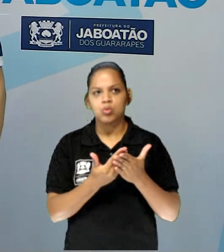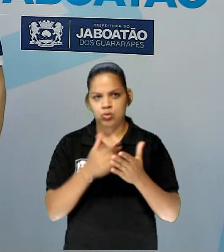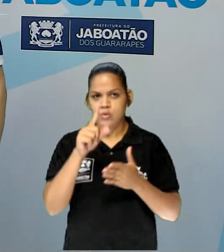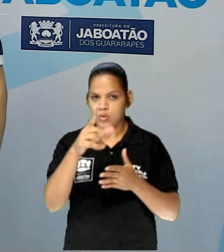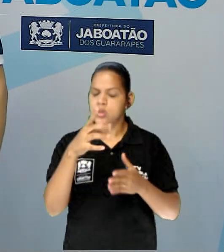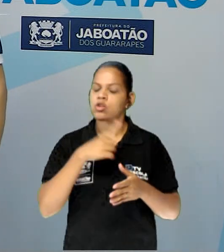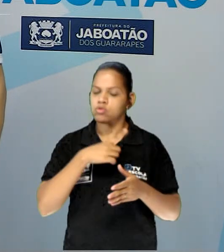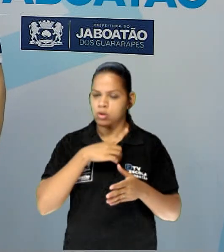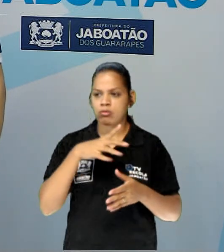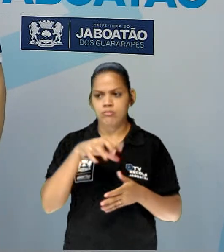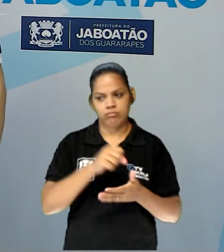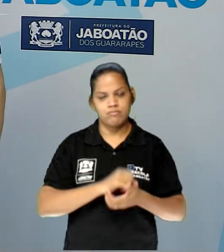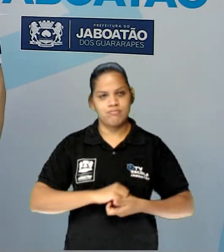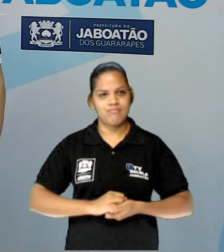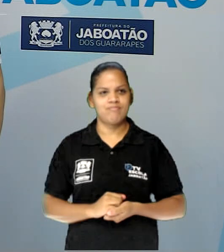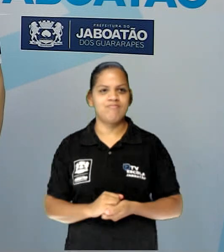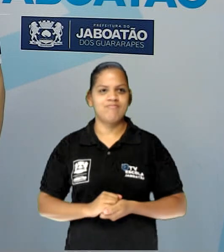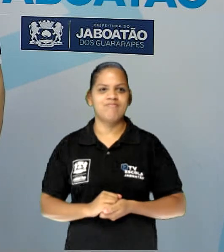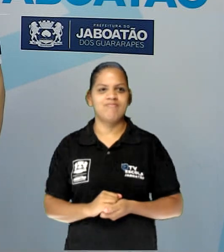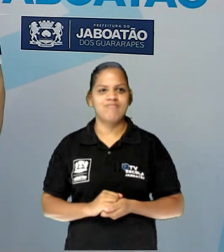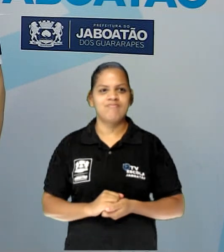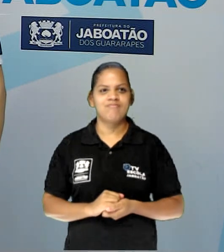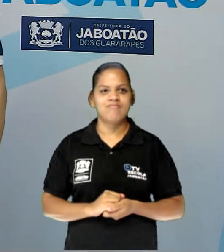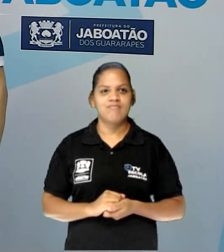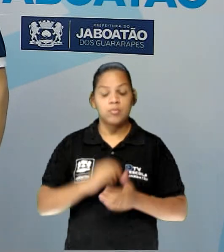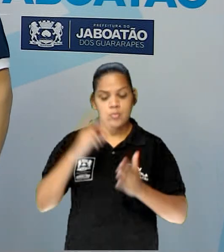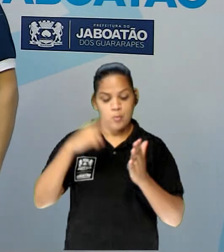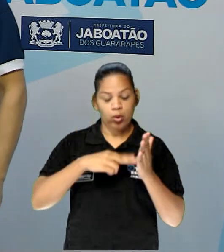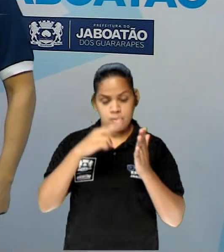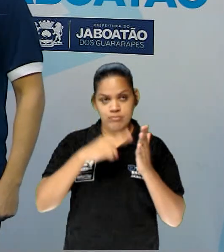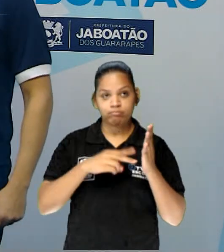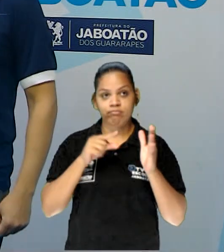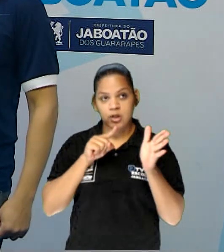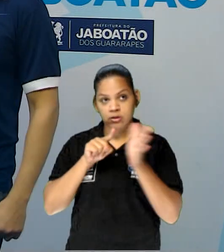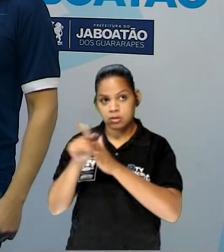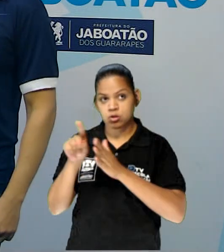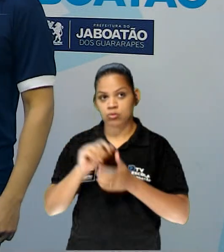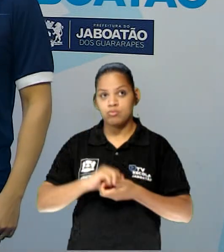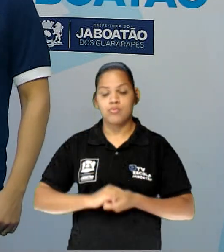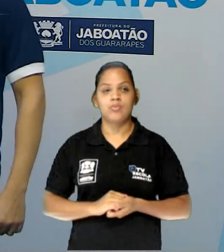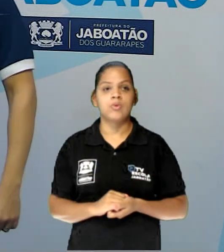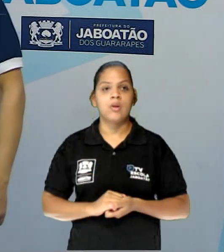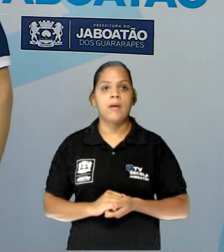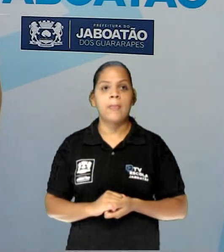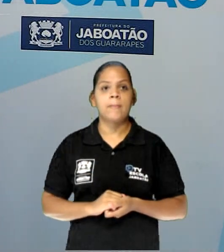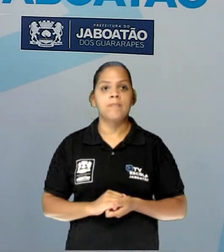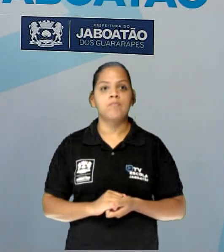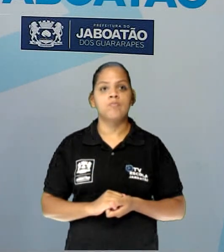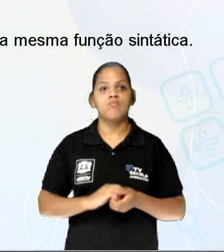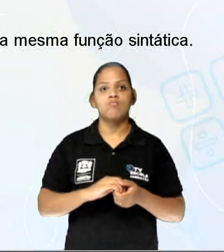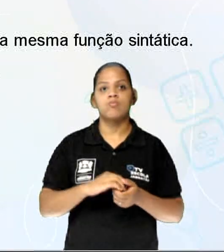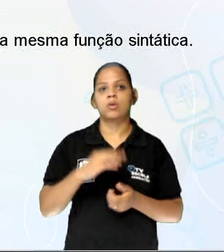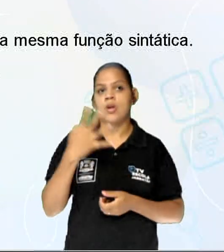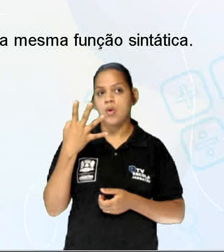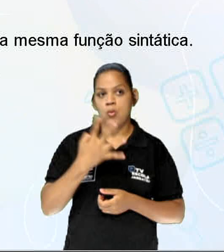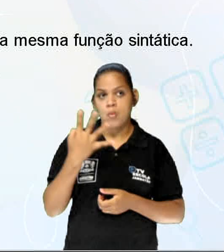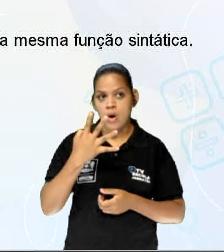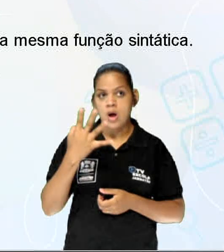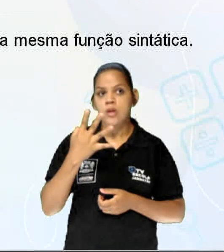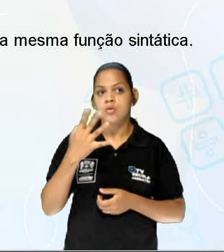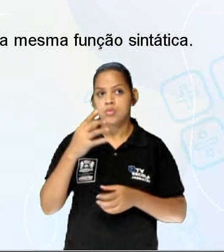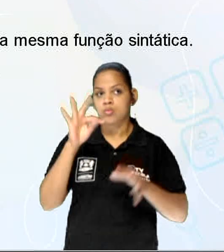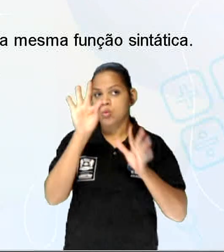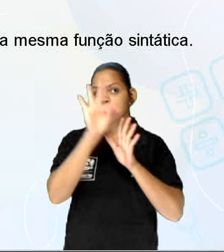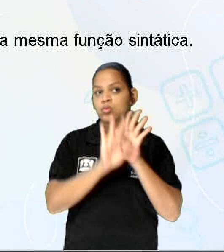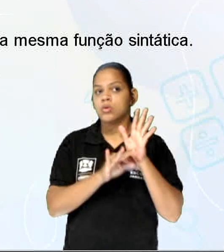vocês. Vamos seguindo aí para a questão. Olha só. A questão 4, sobre esse texto, Brasil de cima, Brasil de baixo,